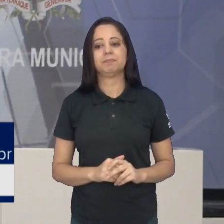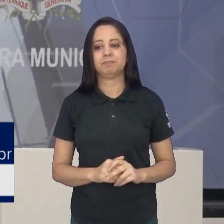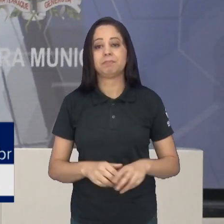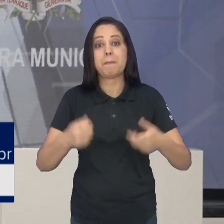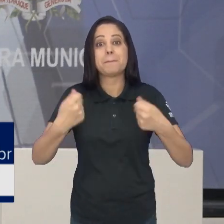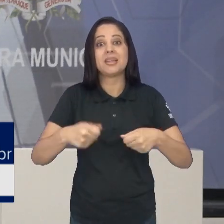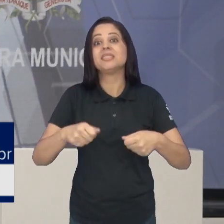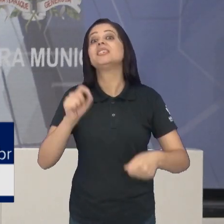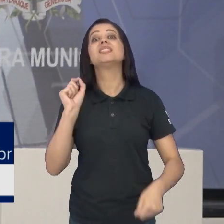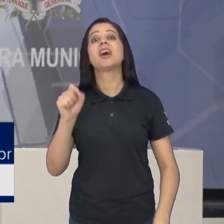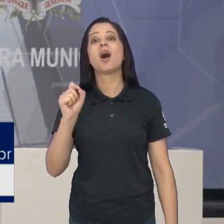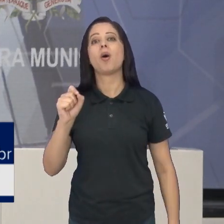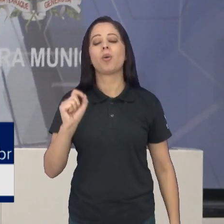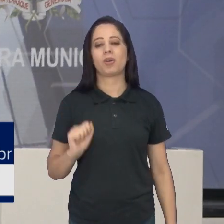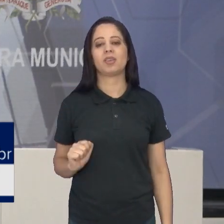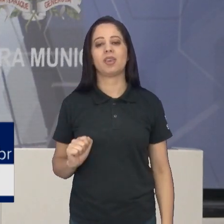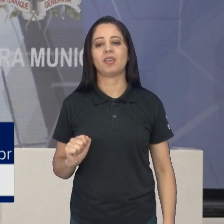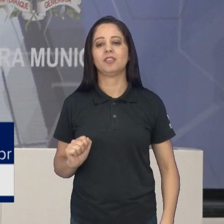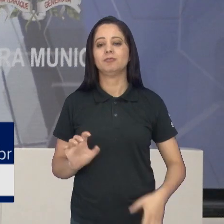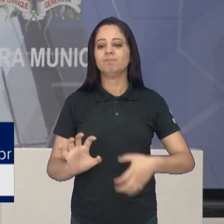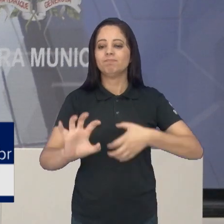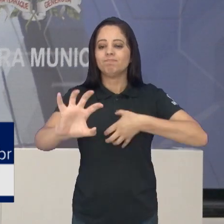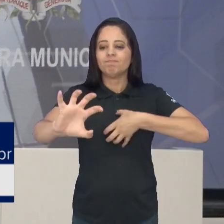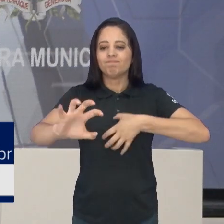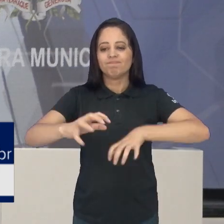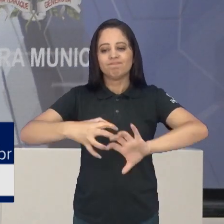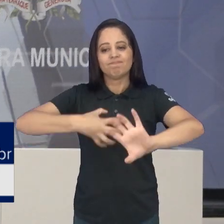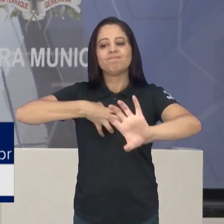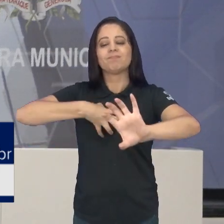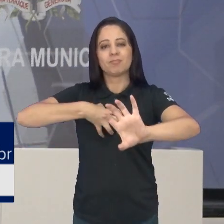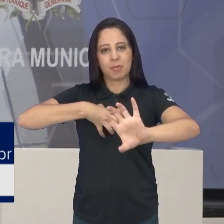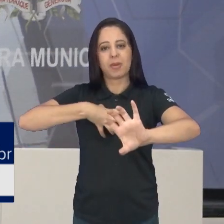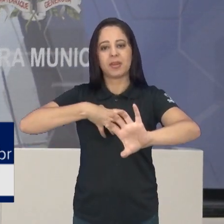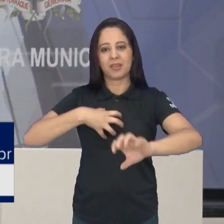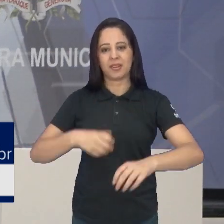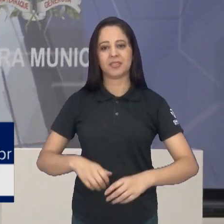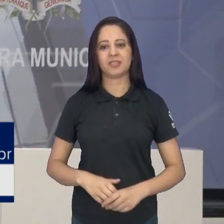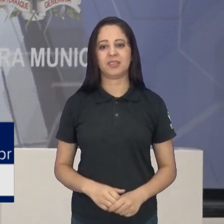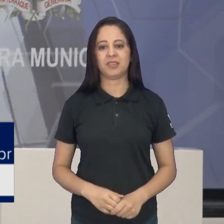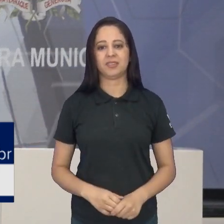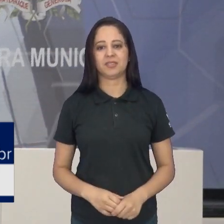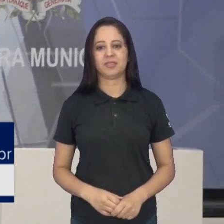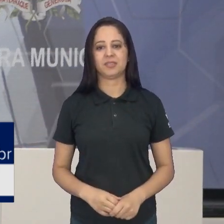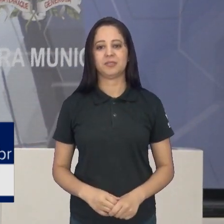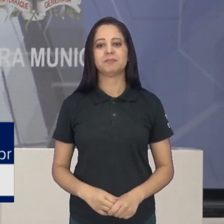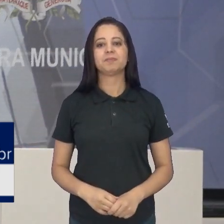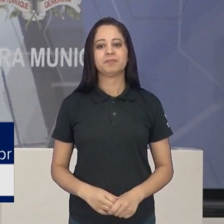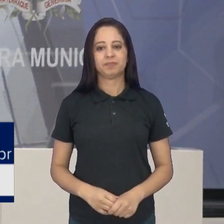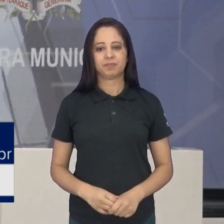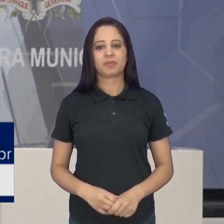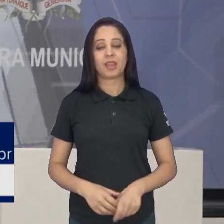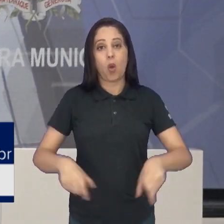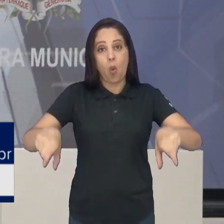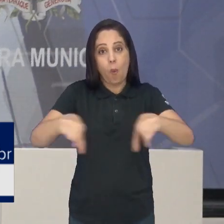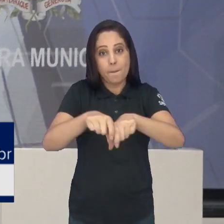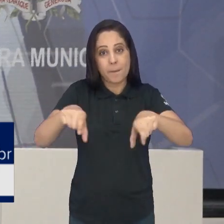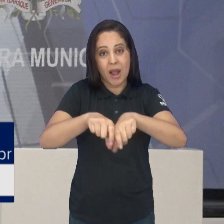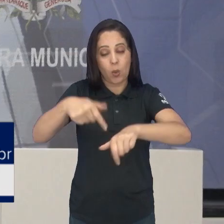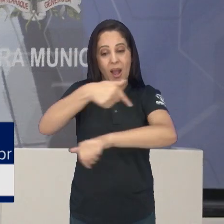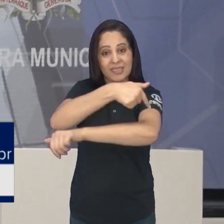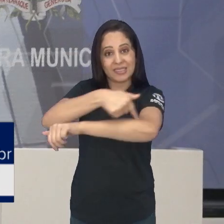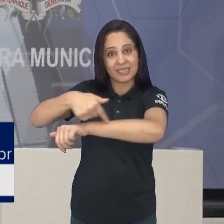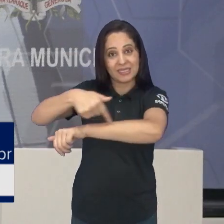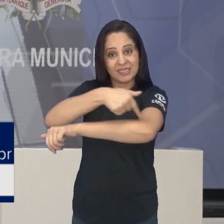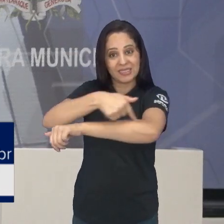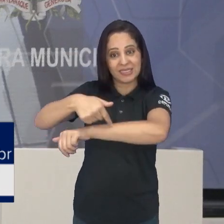necessita é de se colocar no lugar das pessoas que mais precisam da nossa atenção. Olá, meus amigos, chegando mais uma quadra society dentro de um